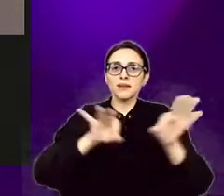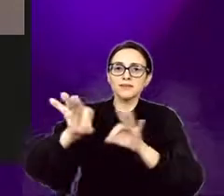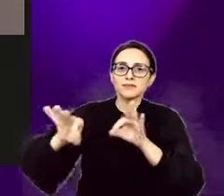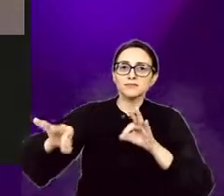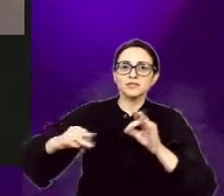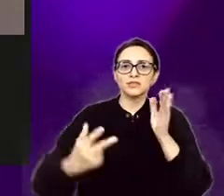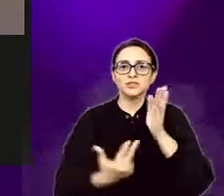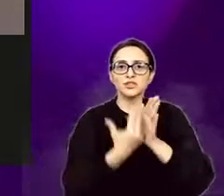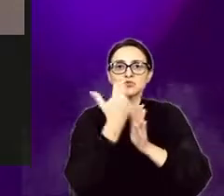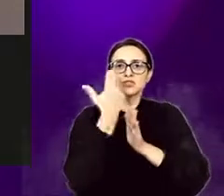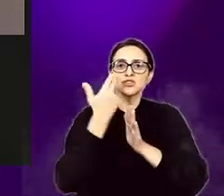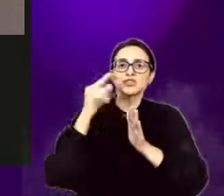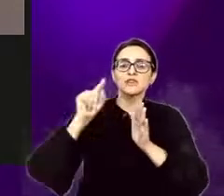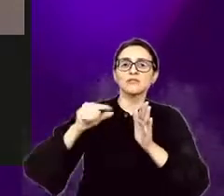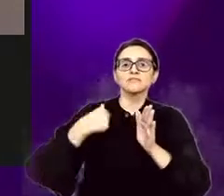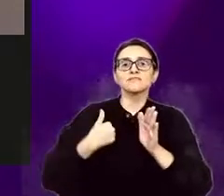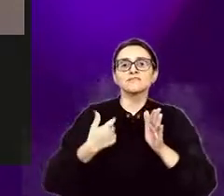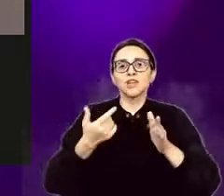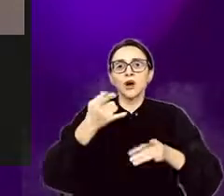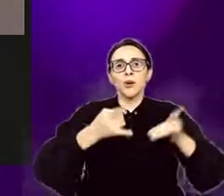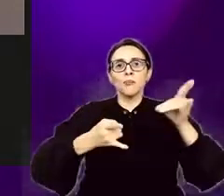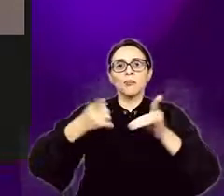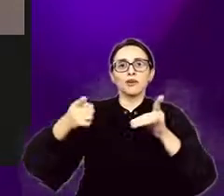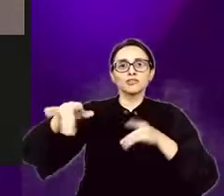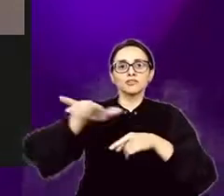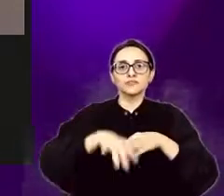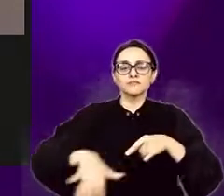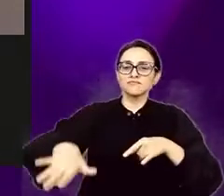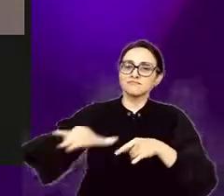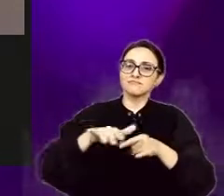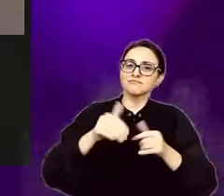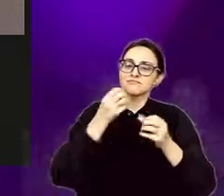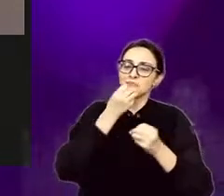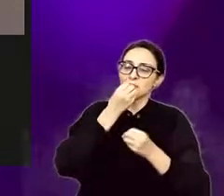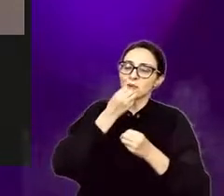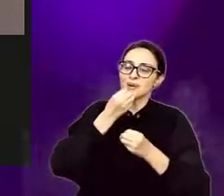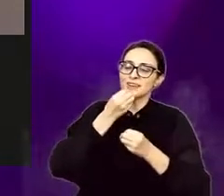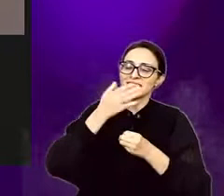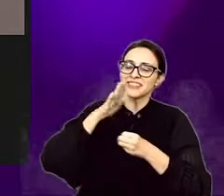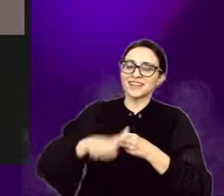cirurgia robótica na ortopedia. Oswaldo, boa tarde.